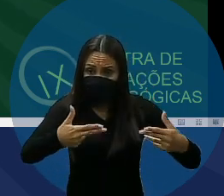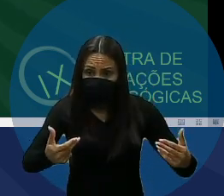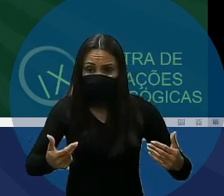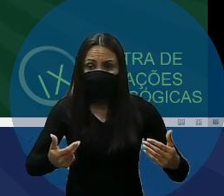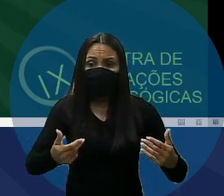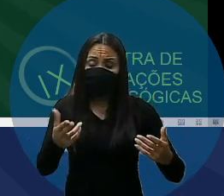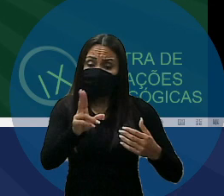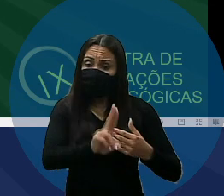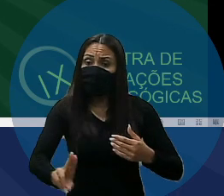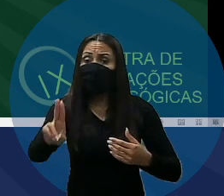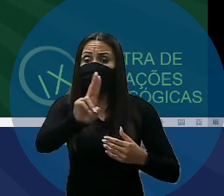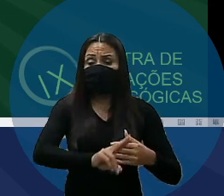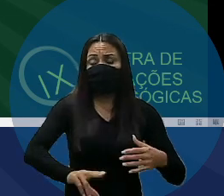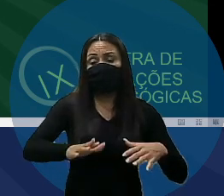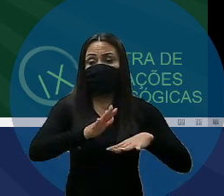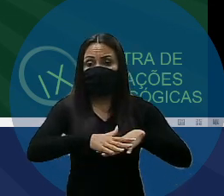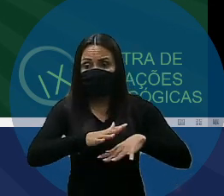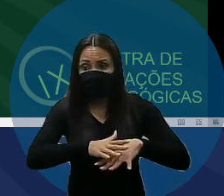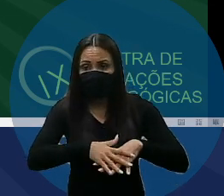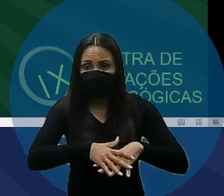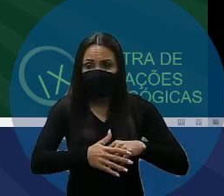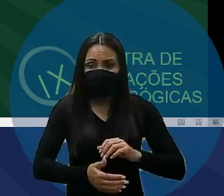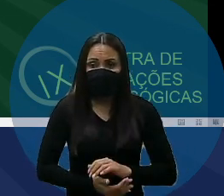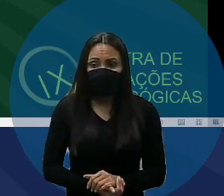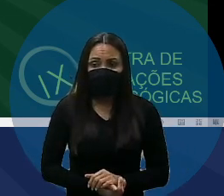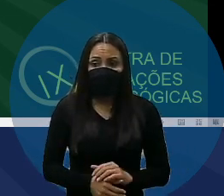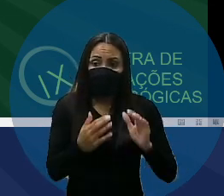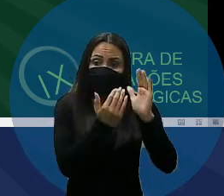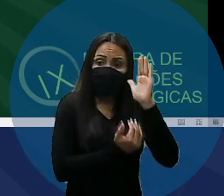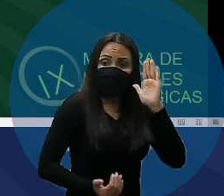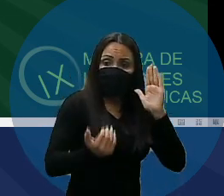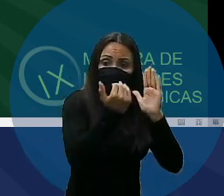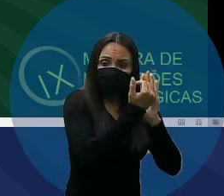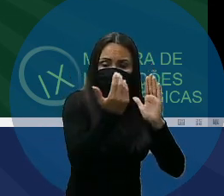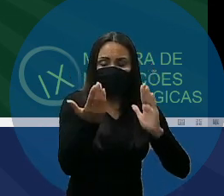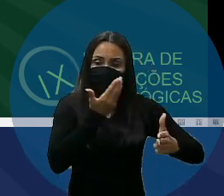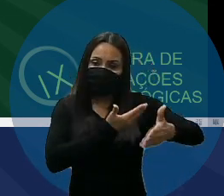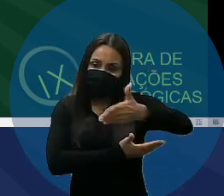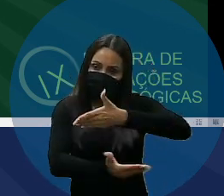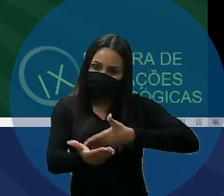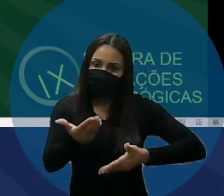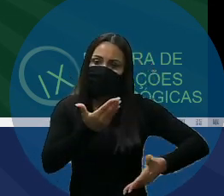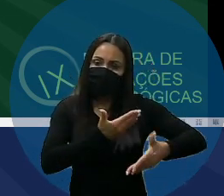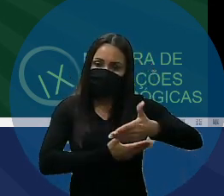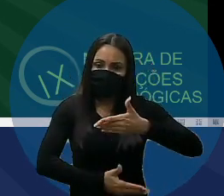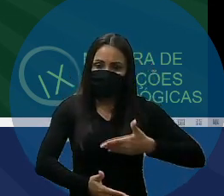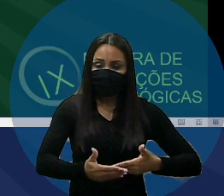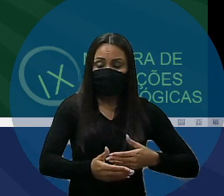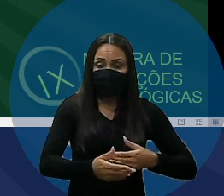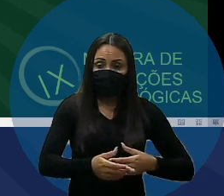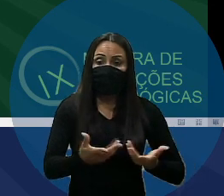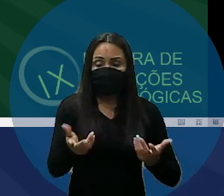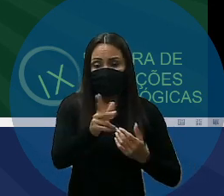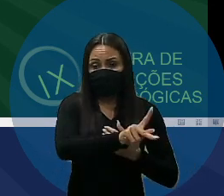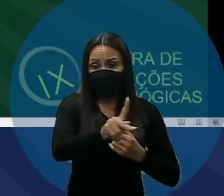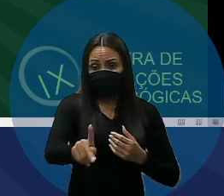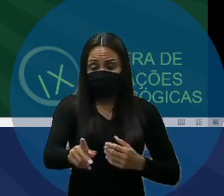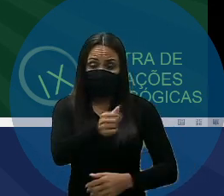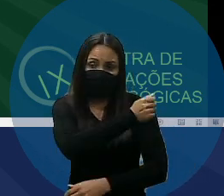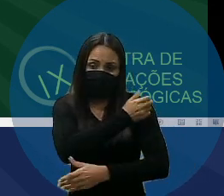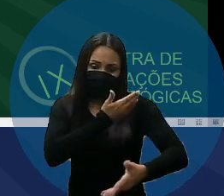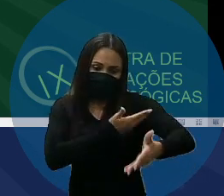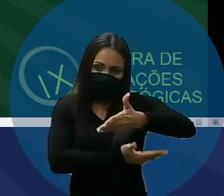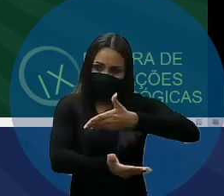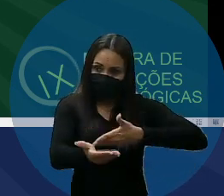como utilizá-los. Além de aumentar a questão da interação aluno-aluno e professor-aluno, né? Não ficou